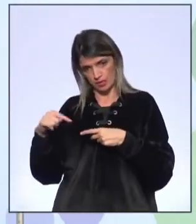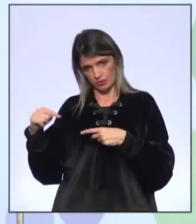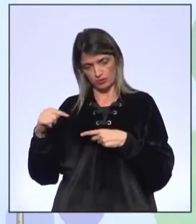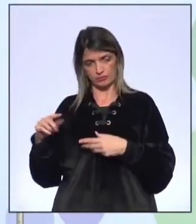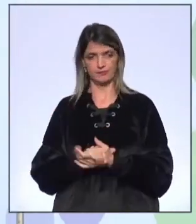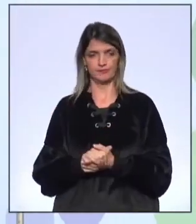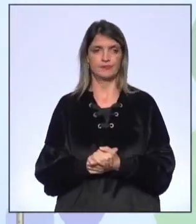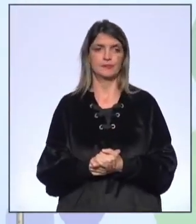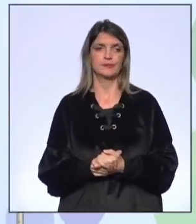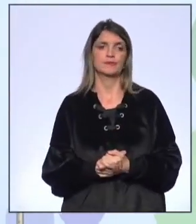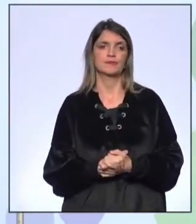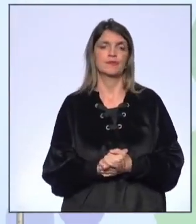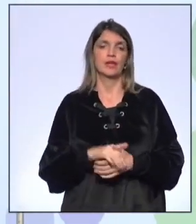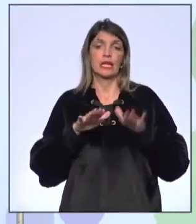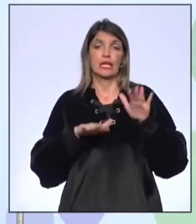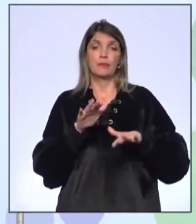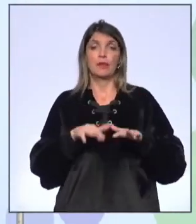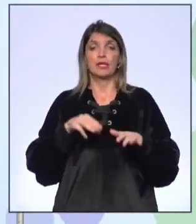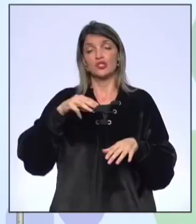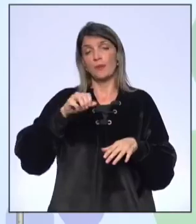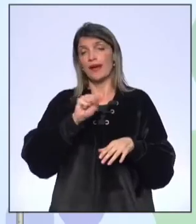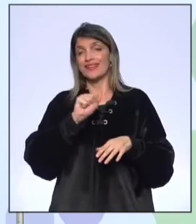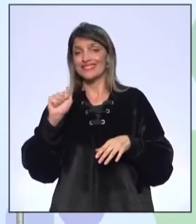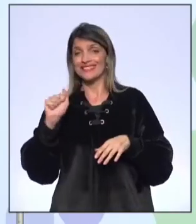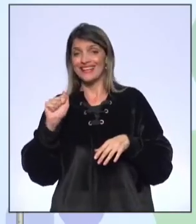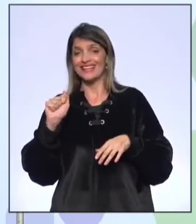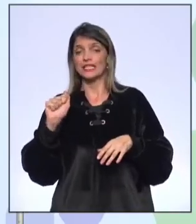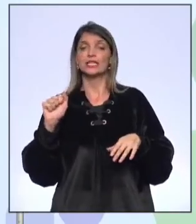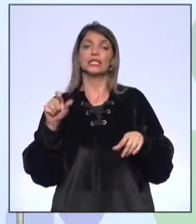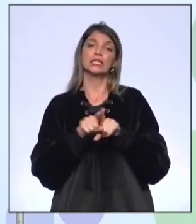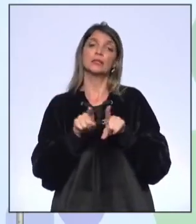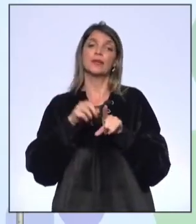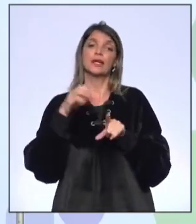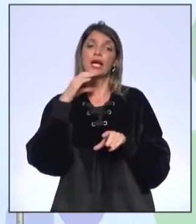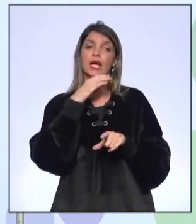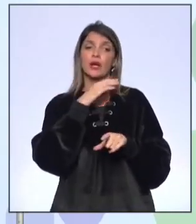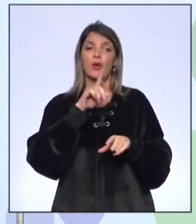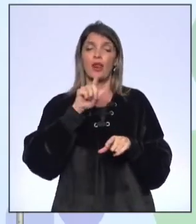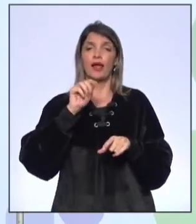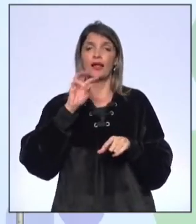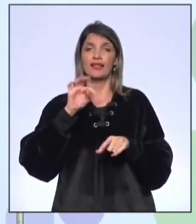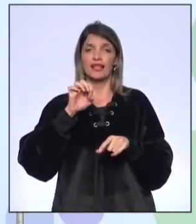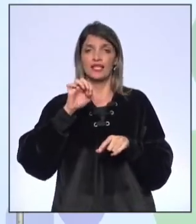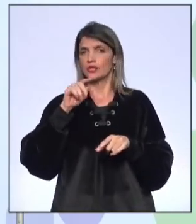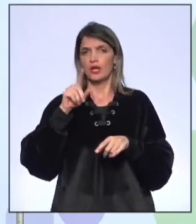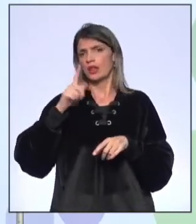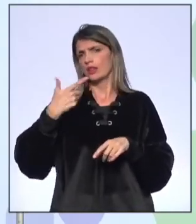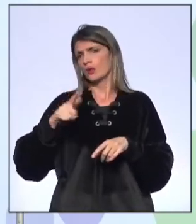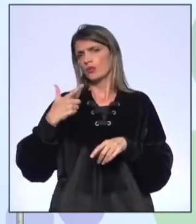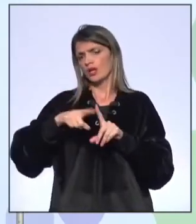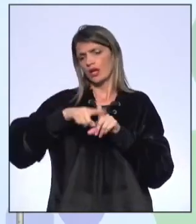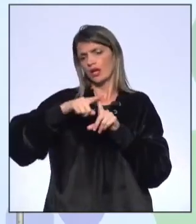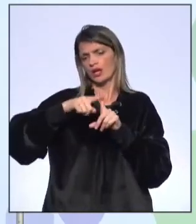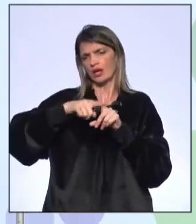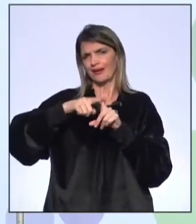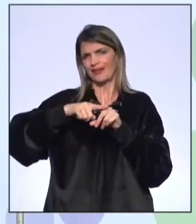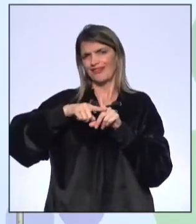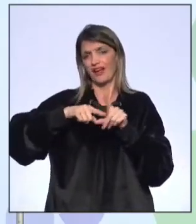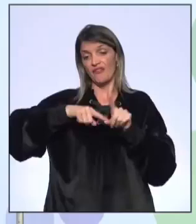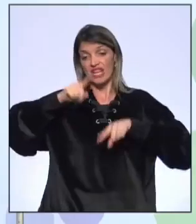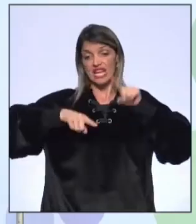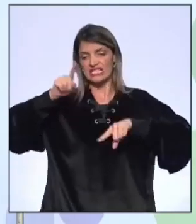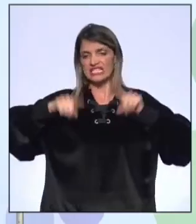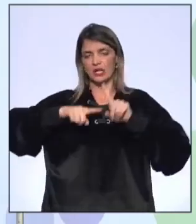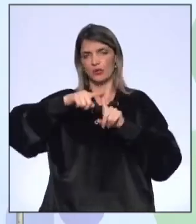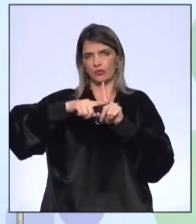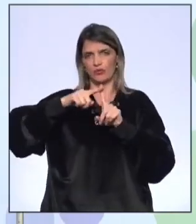depende da massa e depende do calor latente, certo? Não tem variação de temperatura aqui, ó. Lembra que a temperatura é constante? Quando tá virando gelo ali, né,